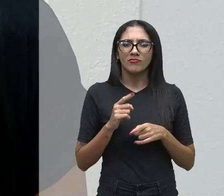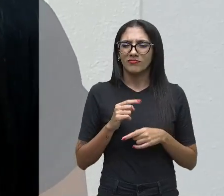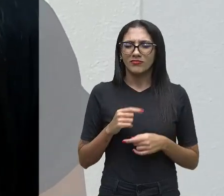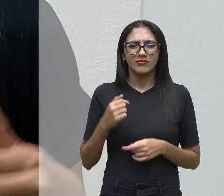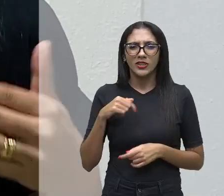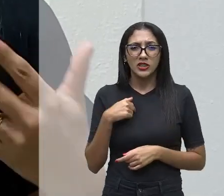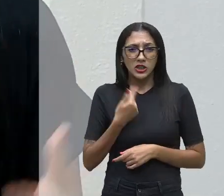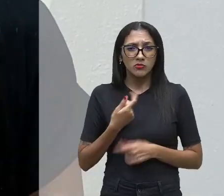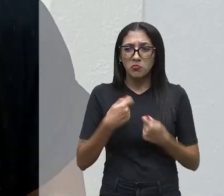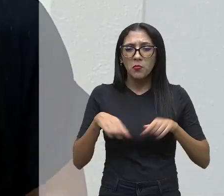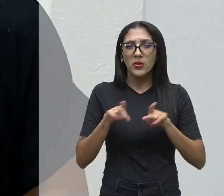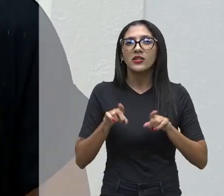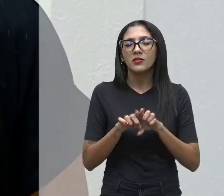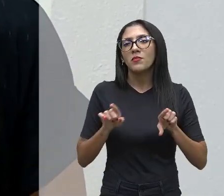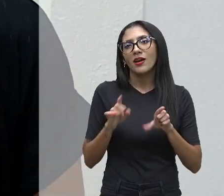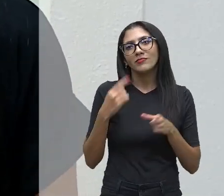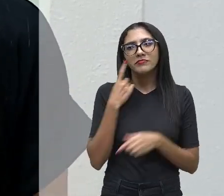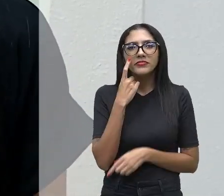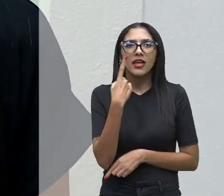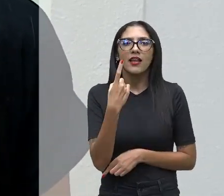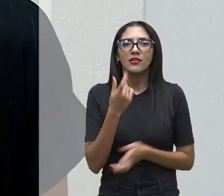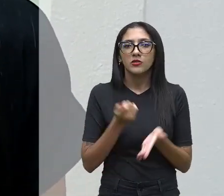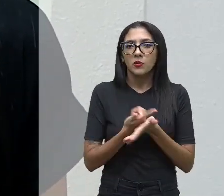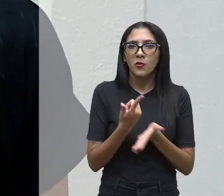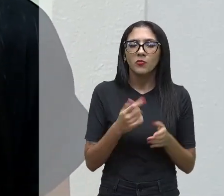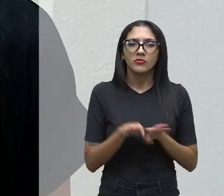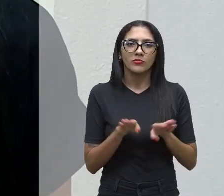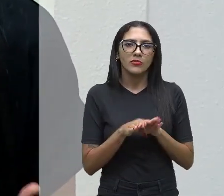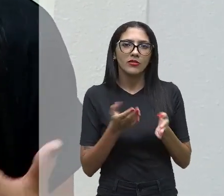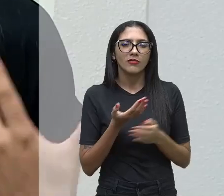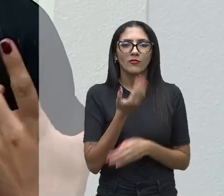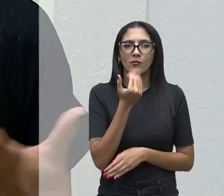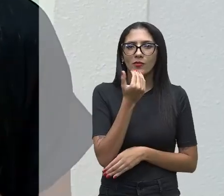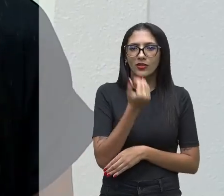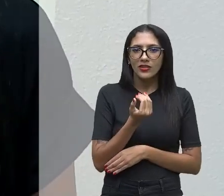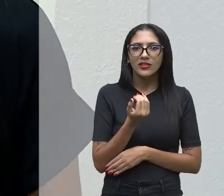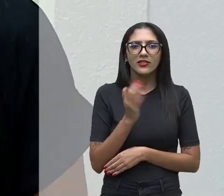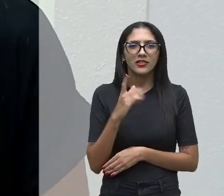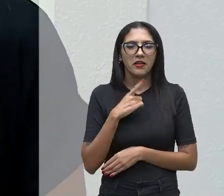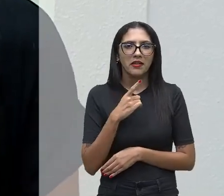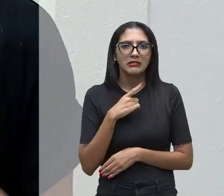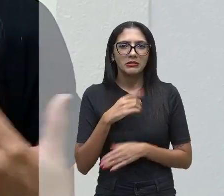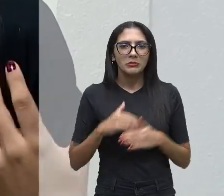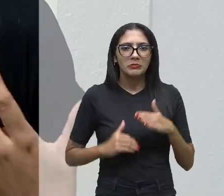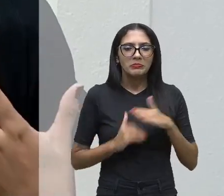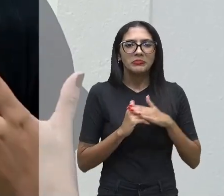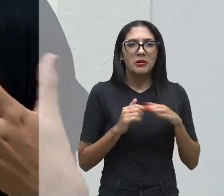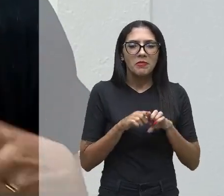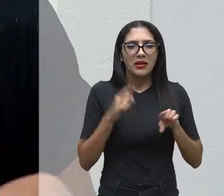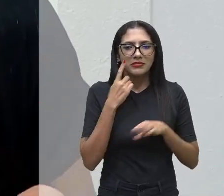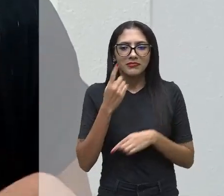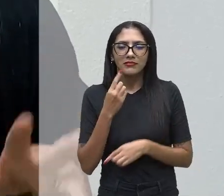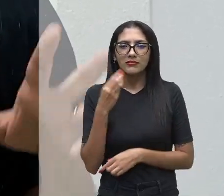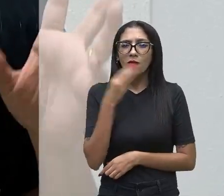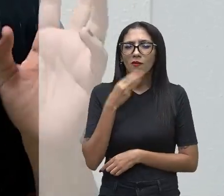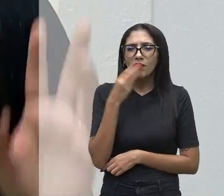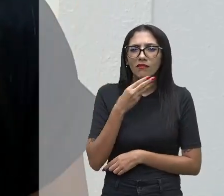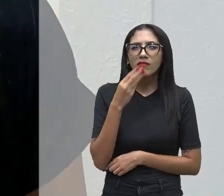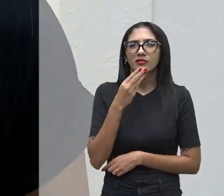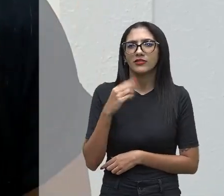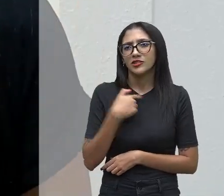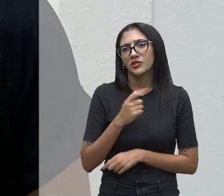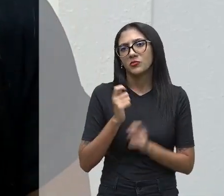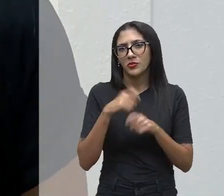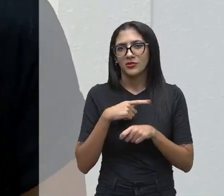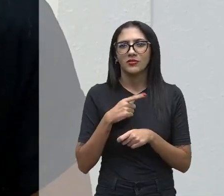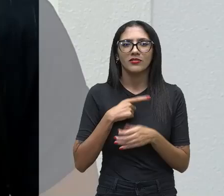precisa, mas acaba comprando. Comida também, né? Já está satisfeito, mas aí aparece algum docinho, a gente acaba